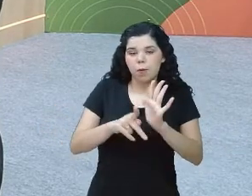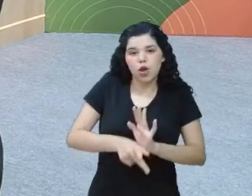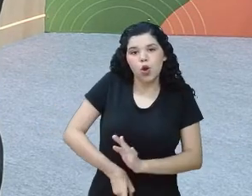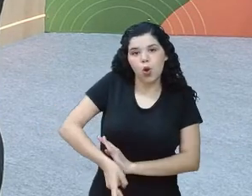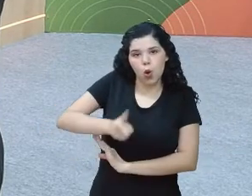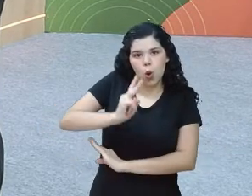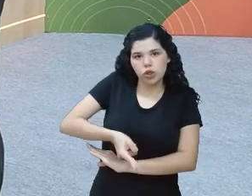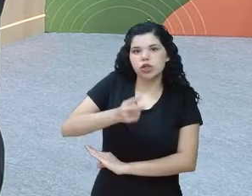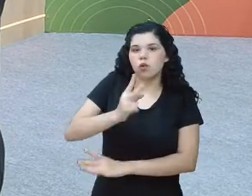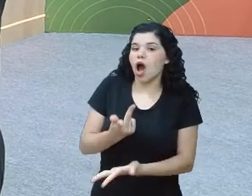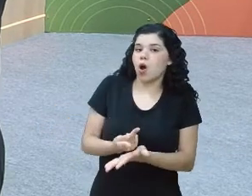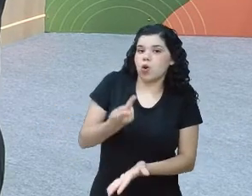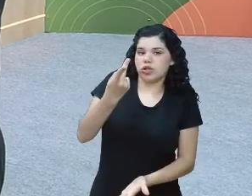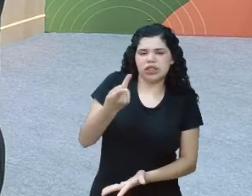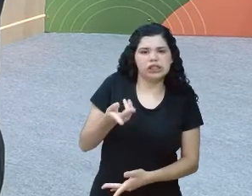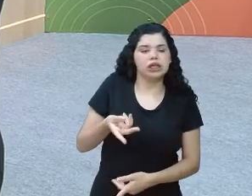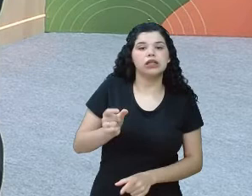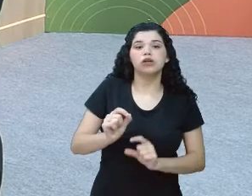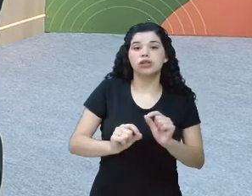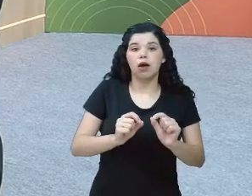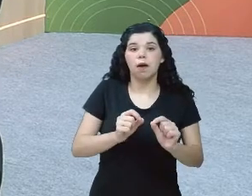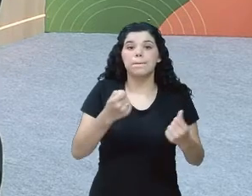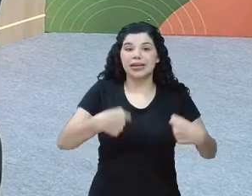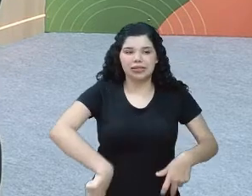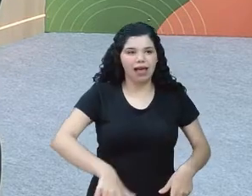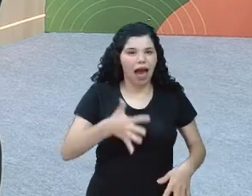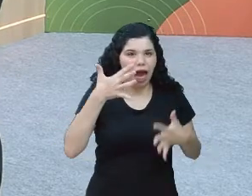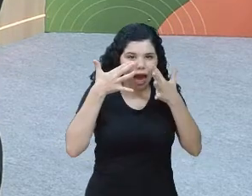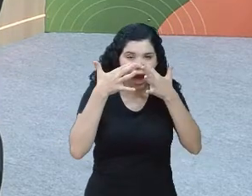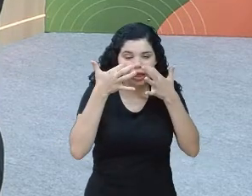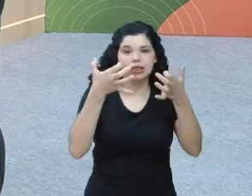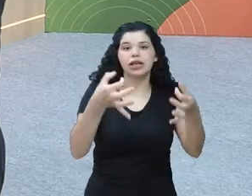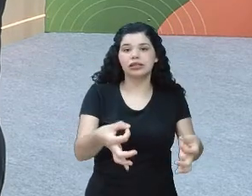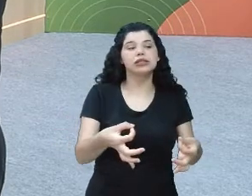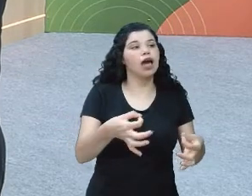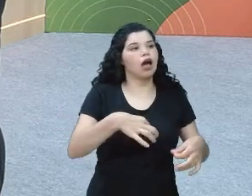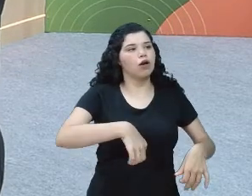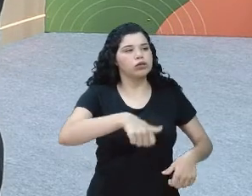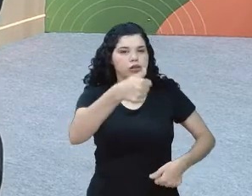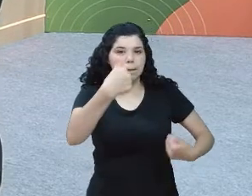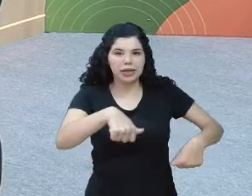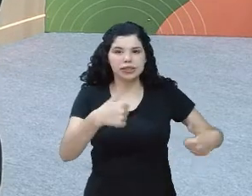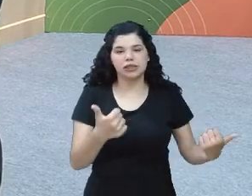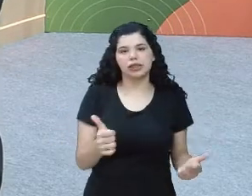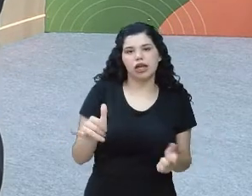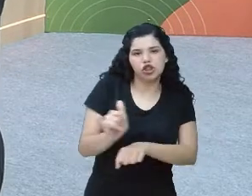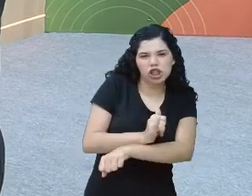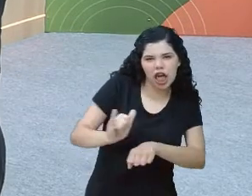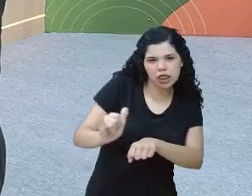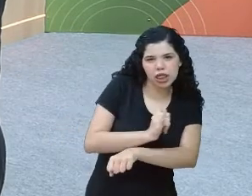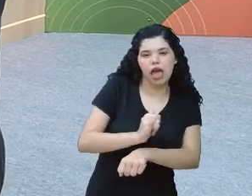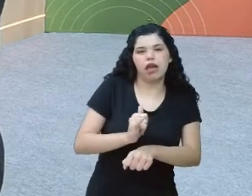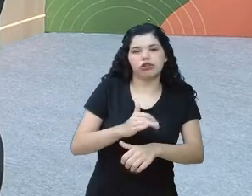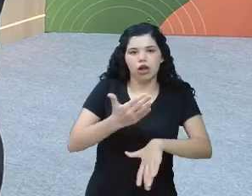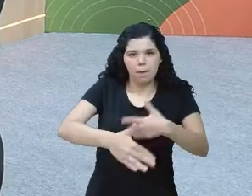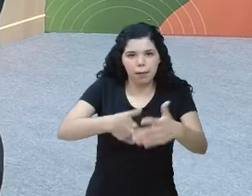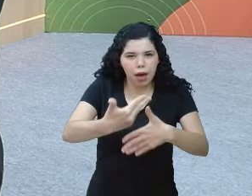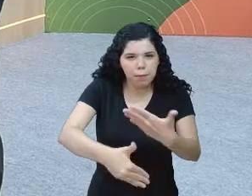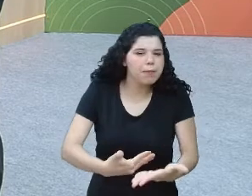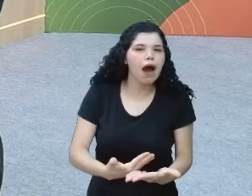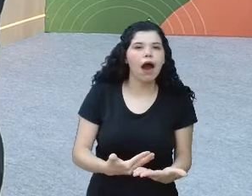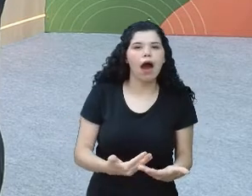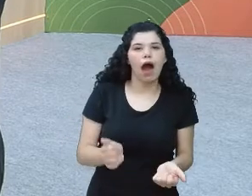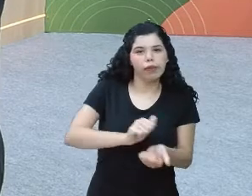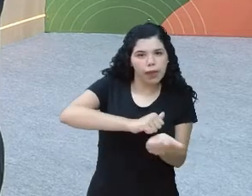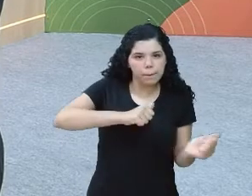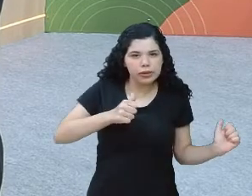mantê-lo funcionando, sempre observando se precisa fazer alguma adaptação, algum avanço,